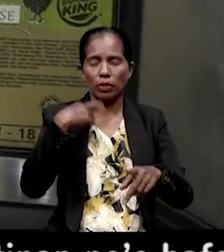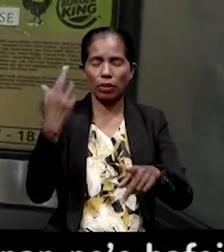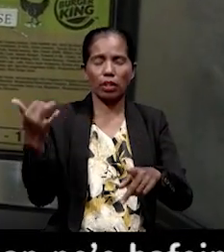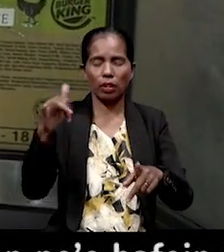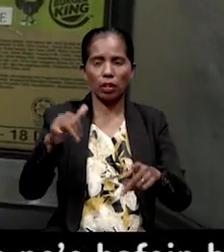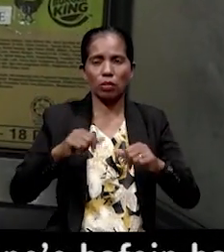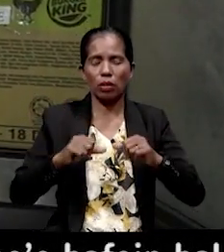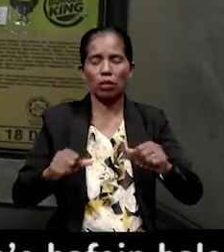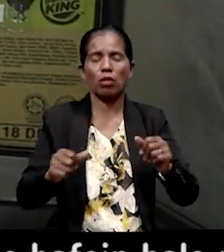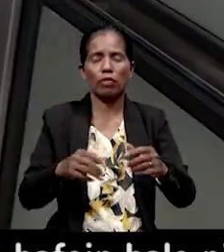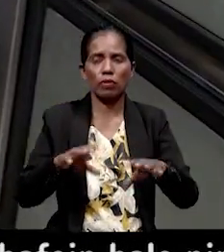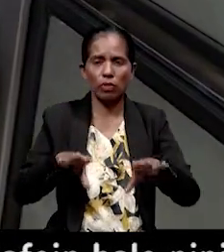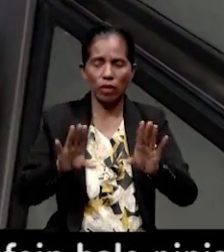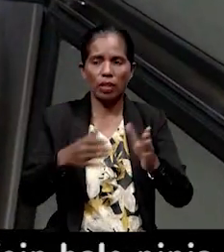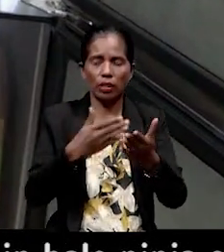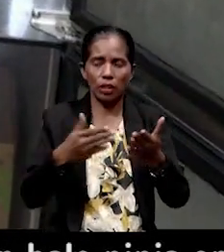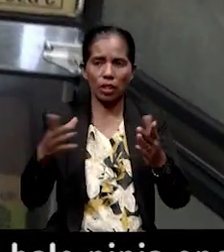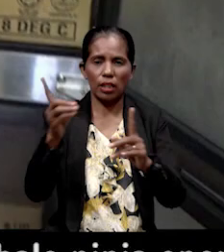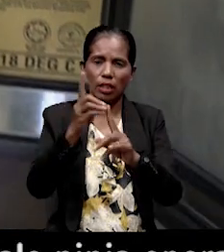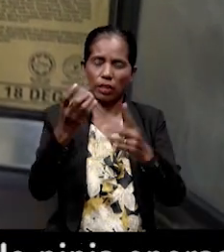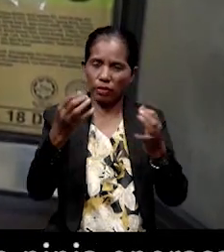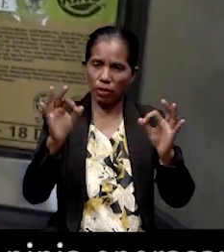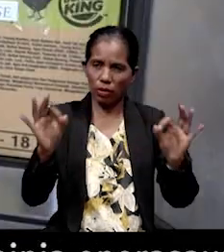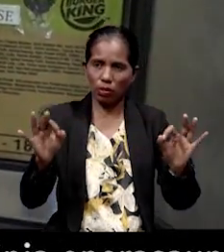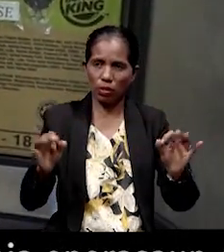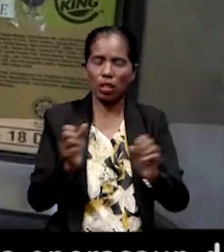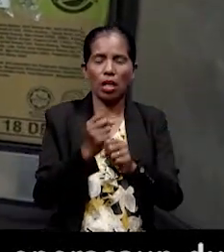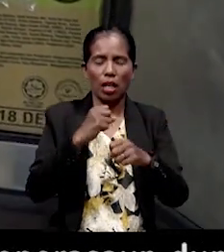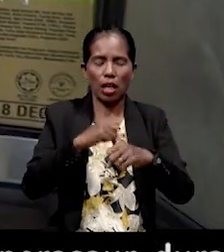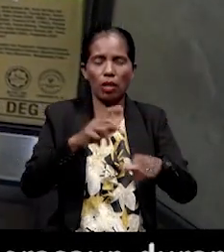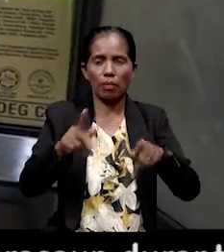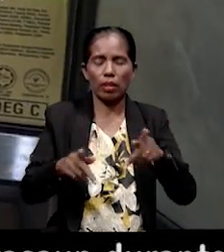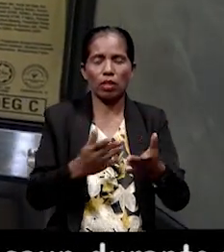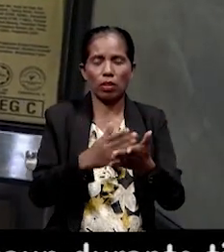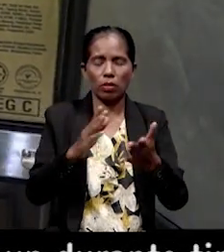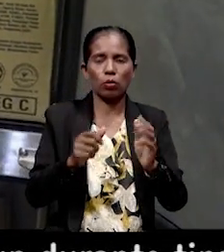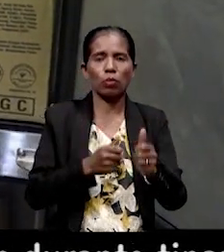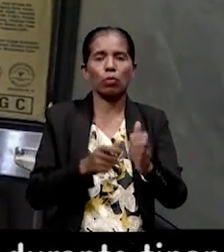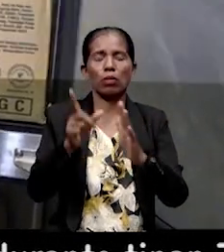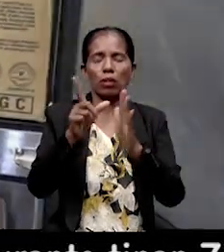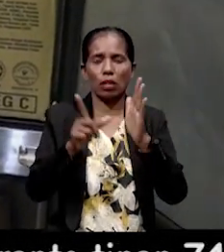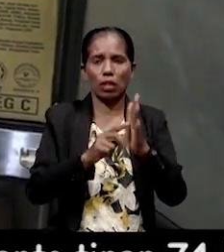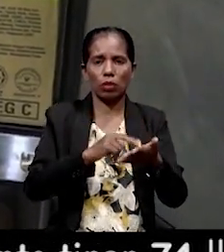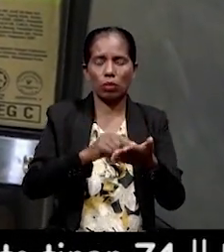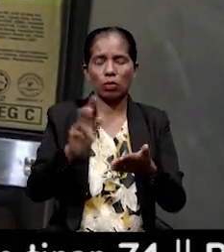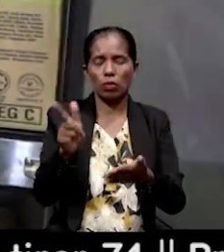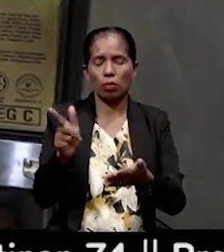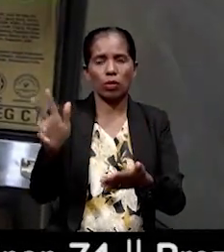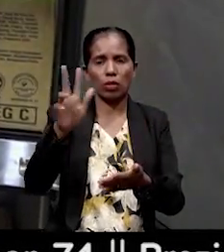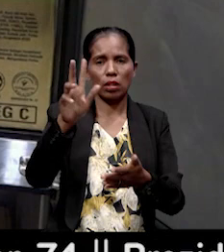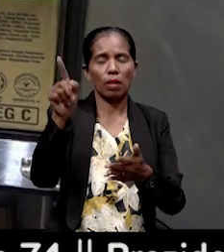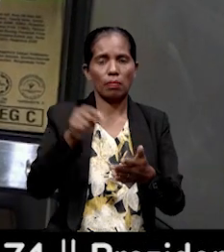fam produto nebe liu ona prazo no estraga consumidor Sira tuir decreto lei número 900 para Rehun